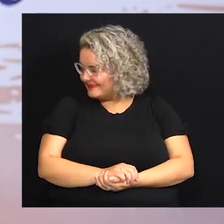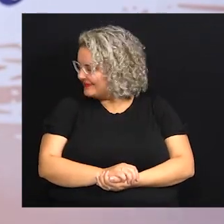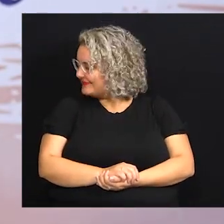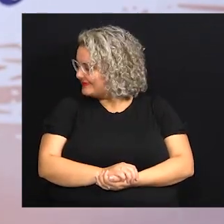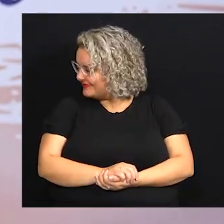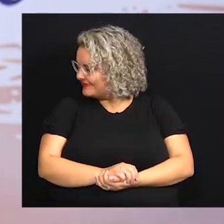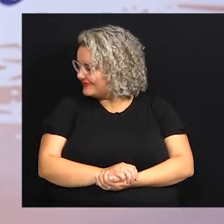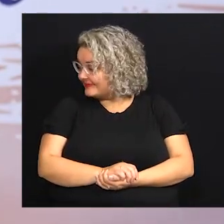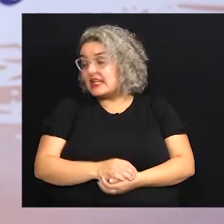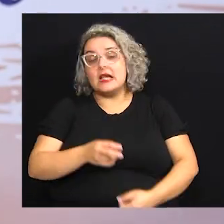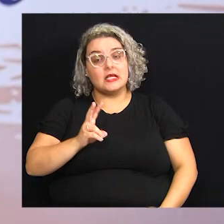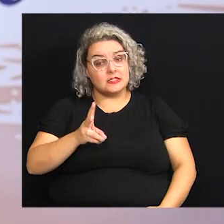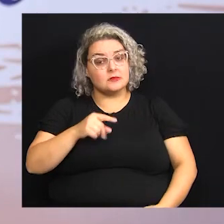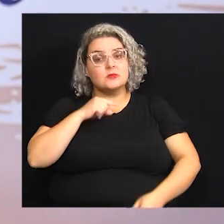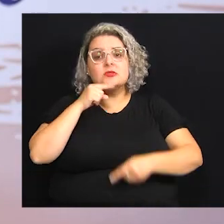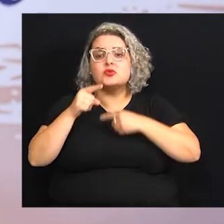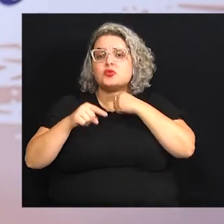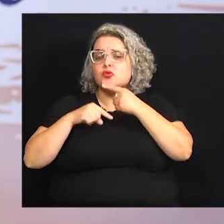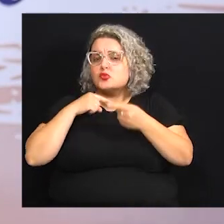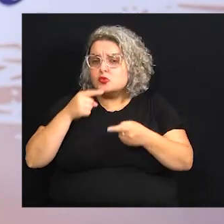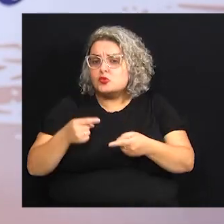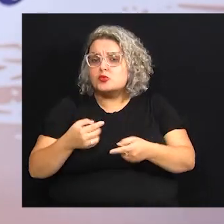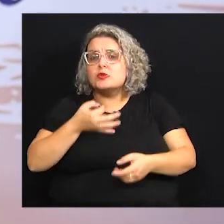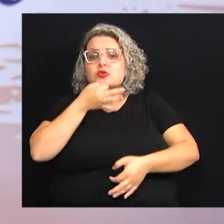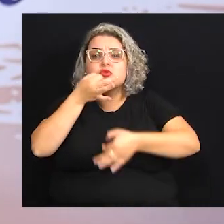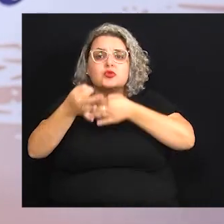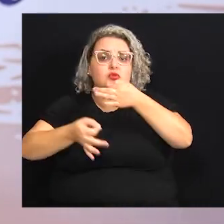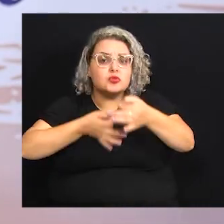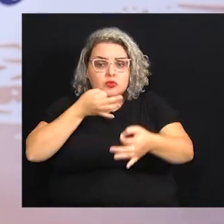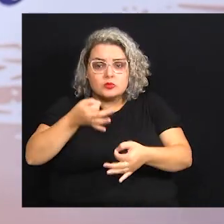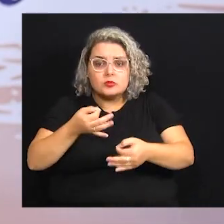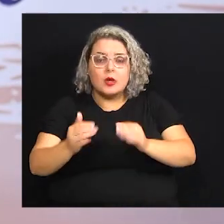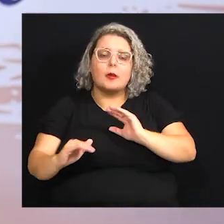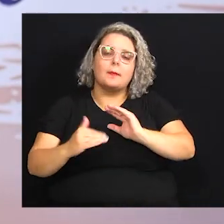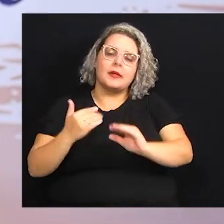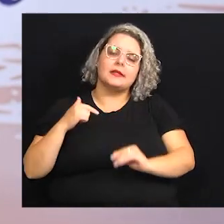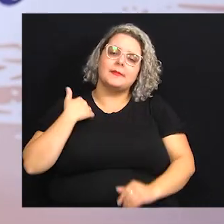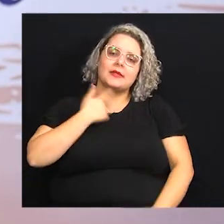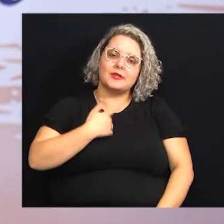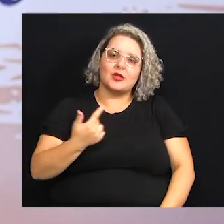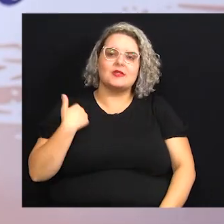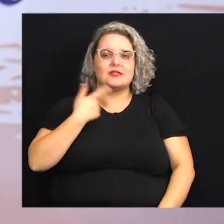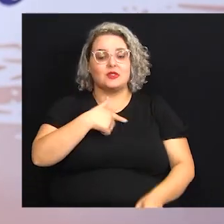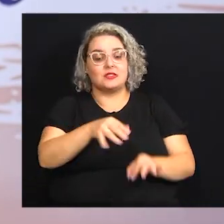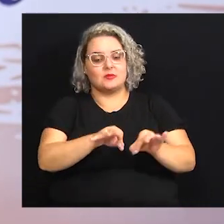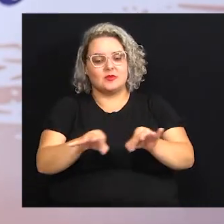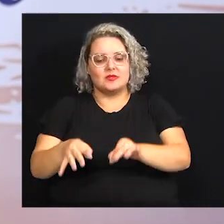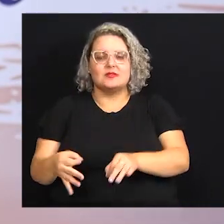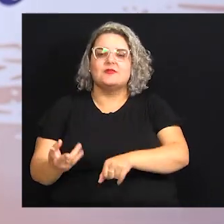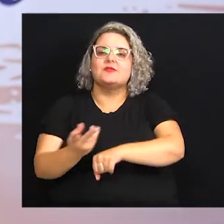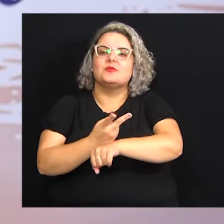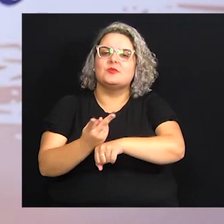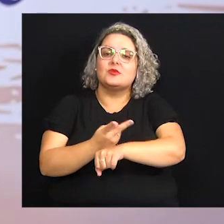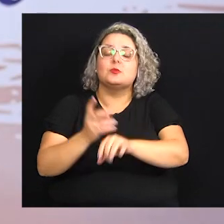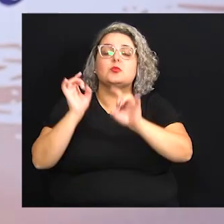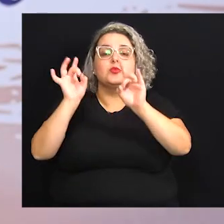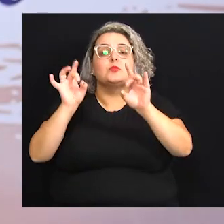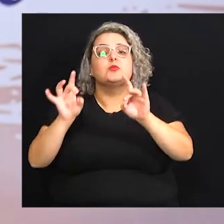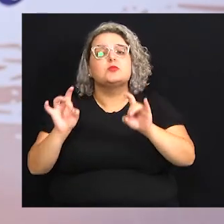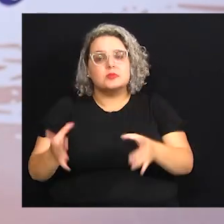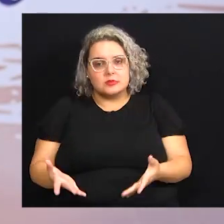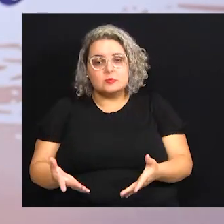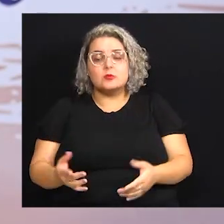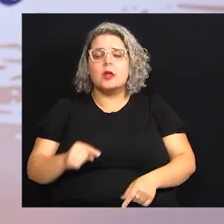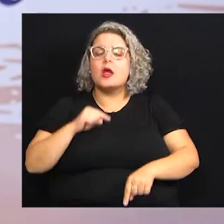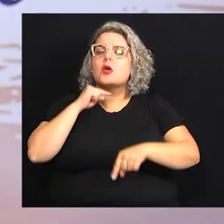seu vídeo. E sempre que tiver alguma dúvida, alguma sugestão, é só mandar para cá que a nossa produção vai atrás de um